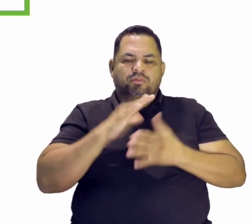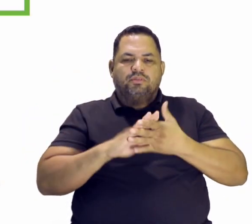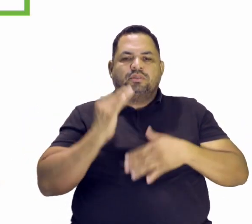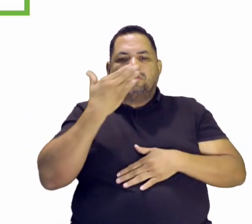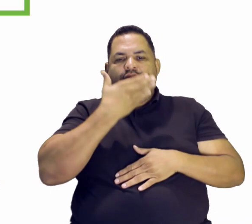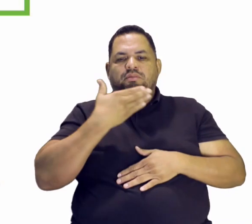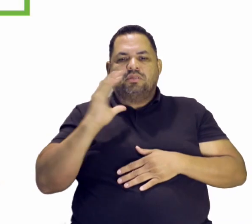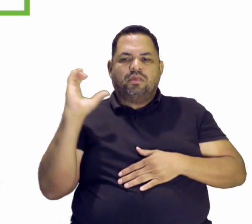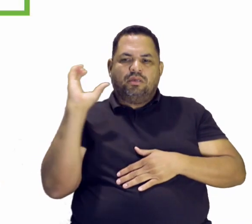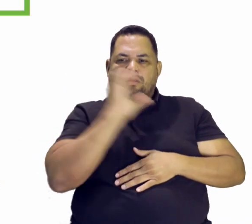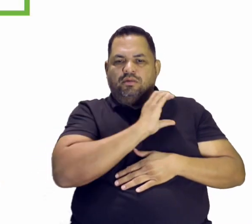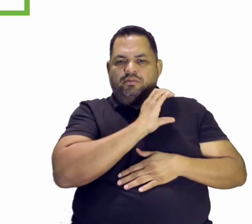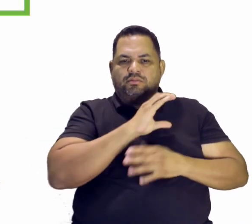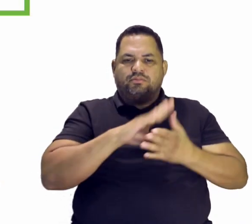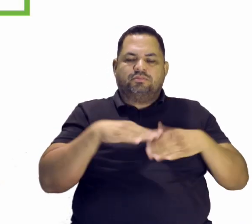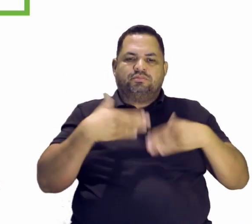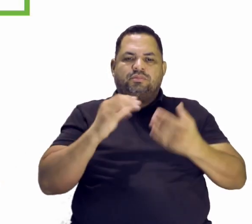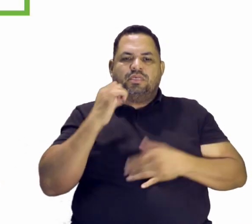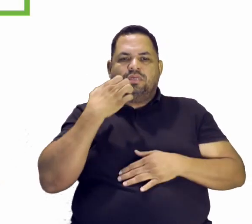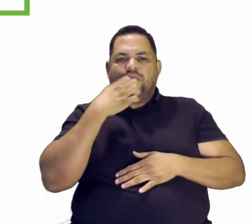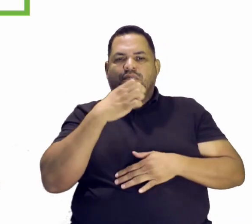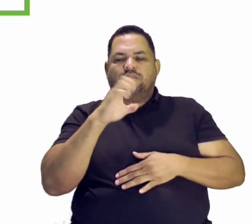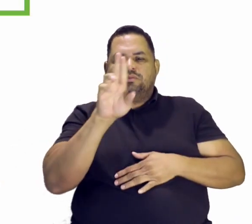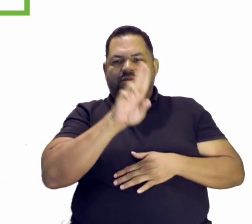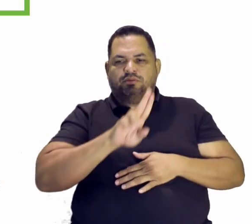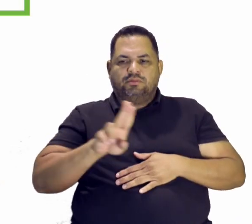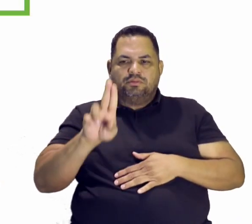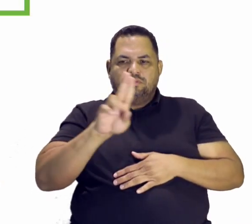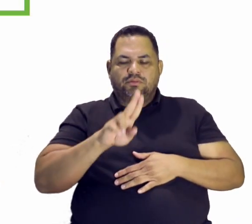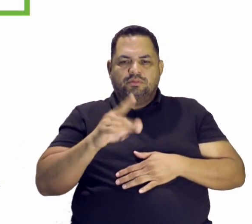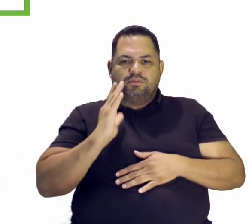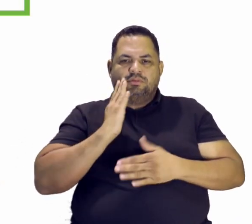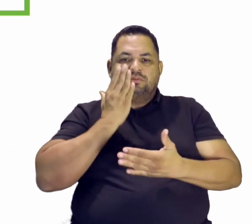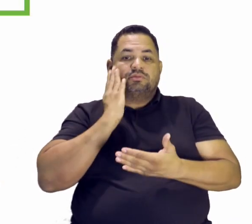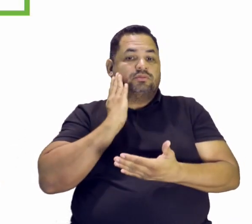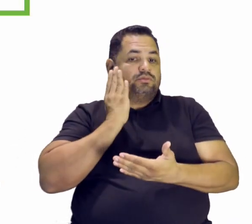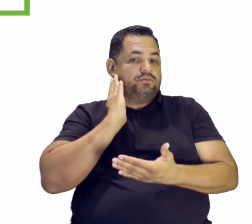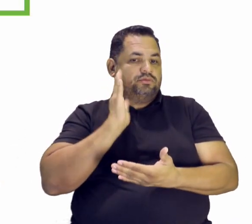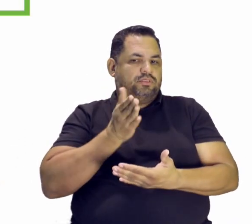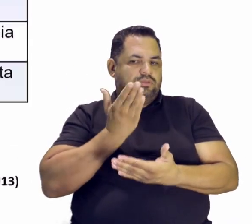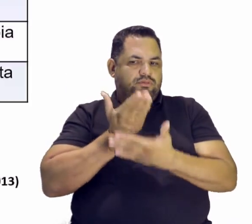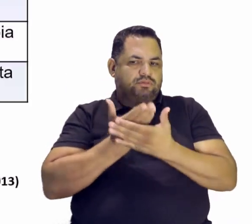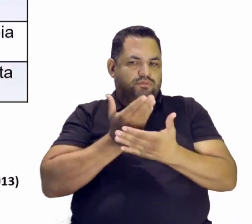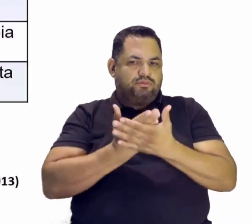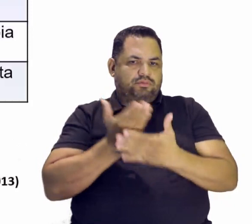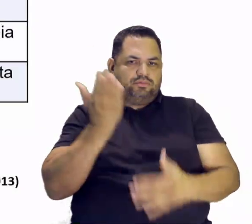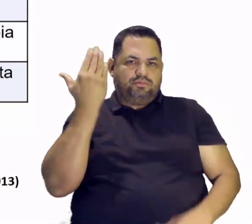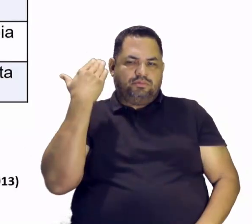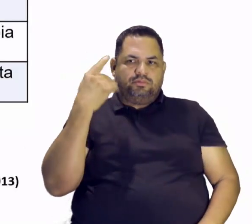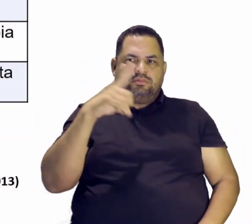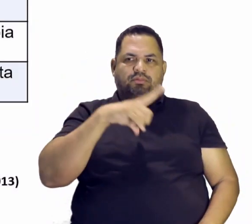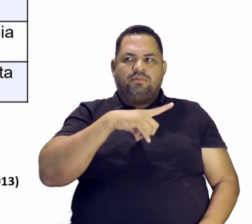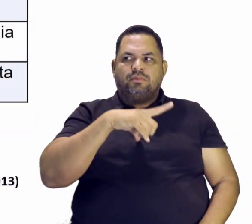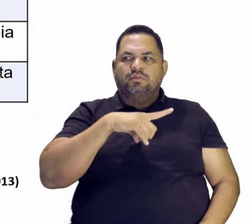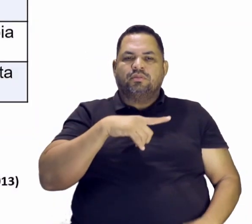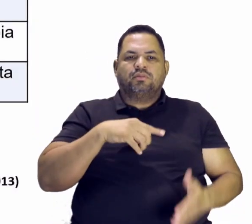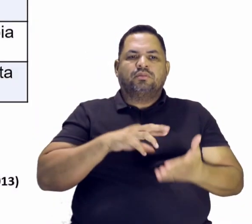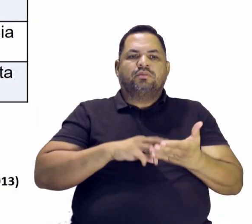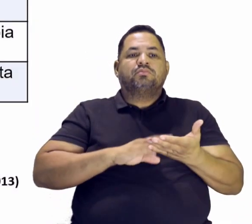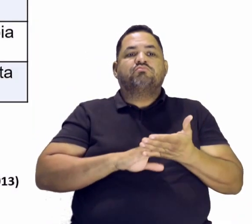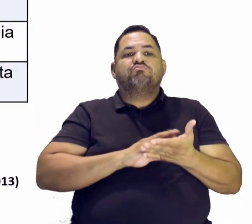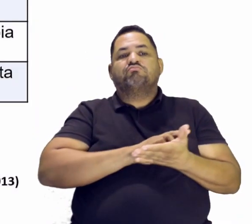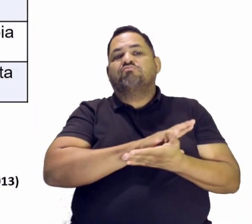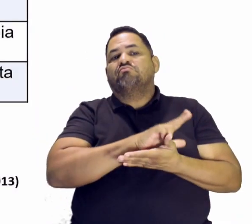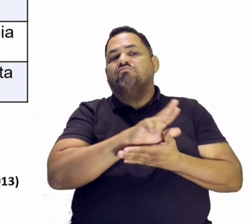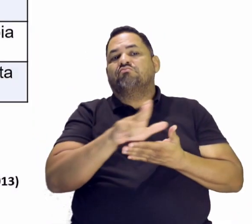aí com a ação, né, com a energia que a gente vai utilizar, que a gente viu na aula passada, ok? E aqui a gente tem algumas características